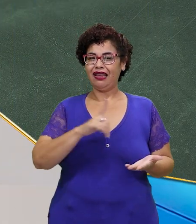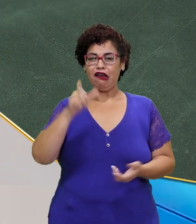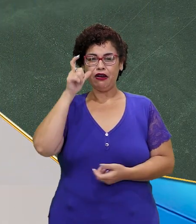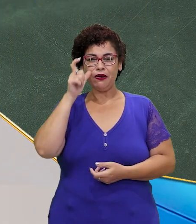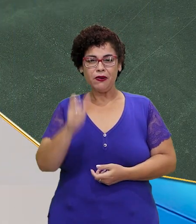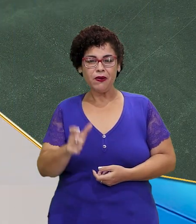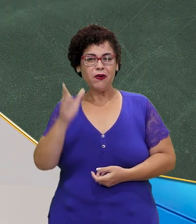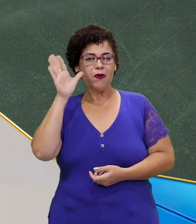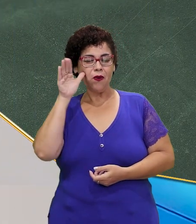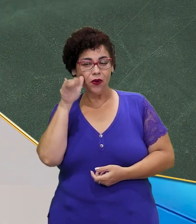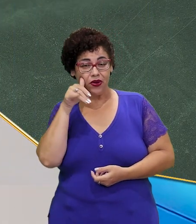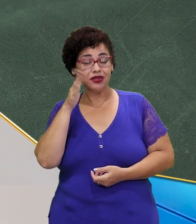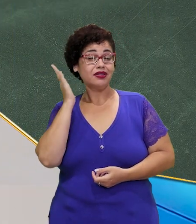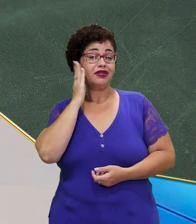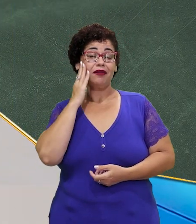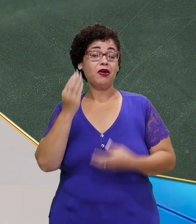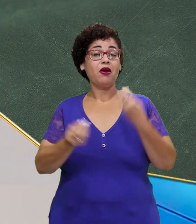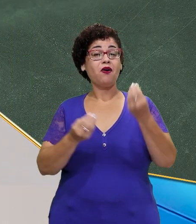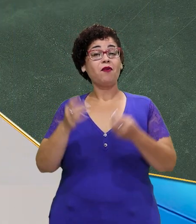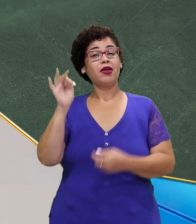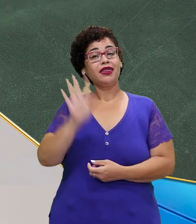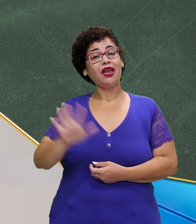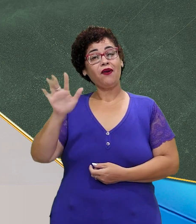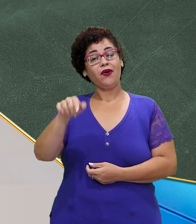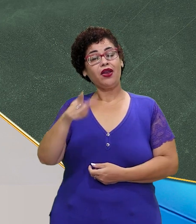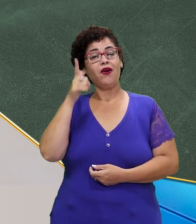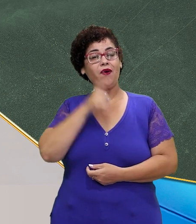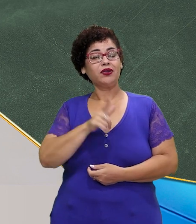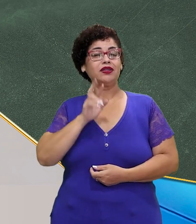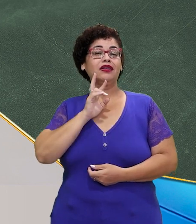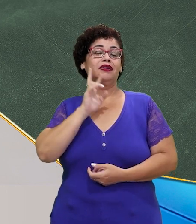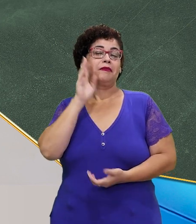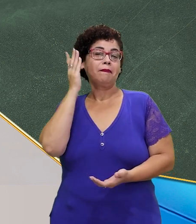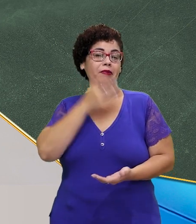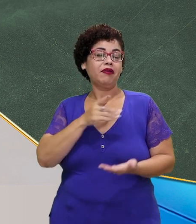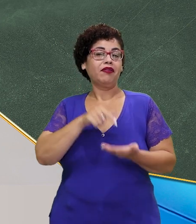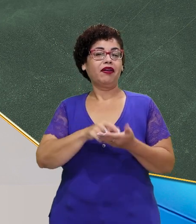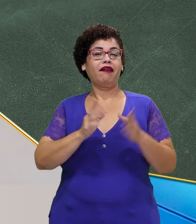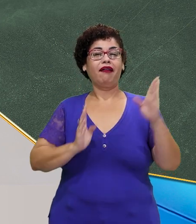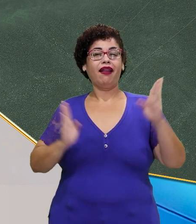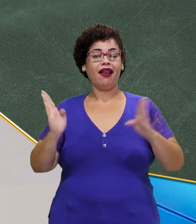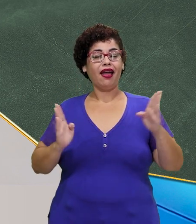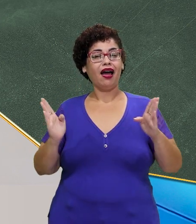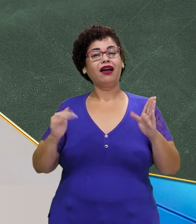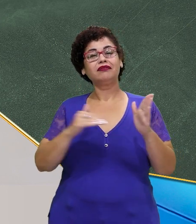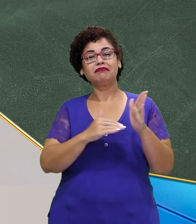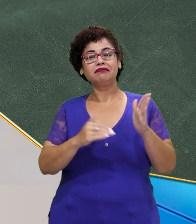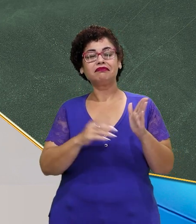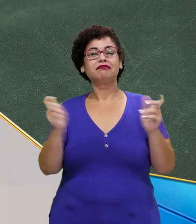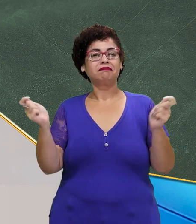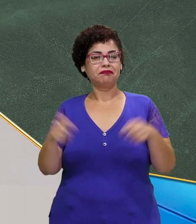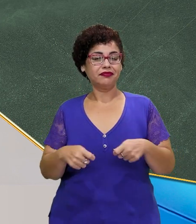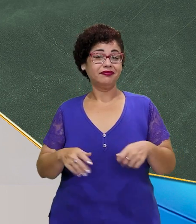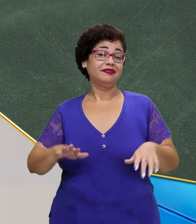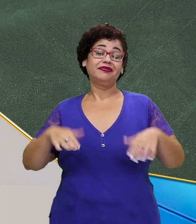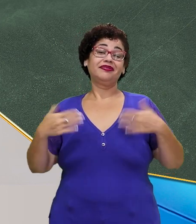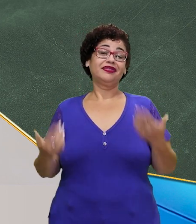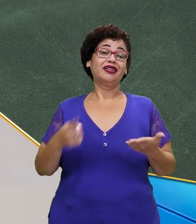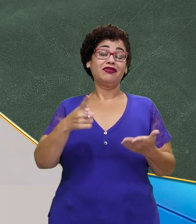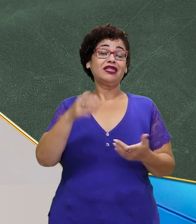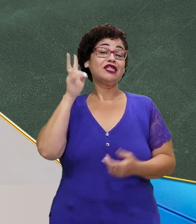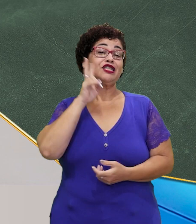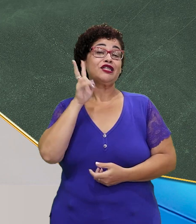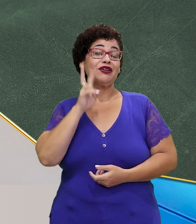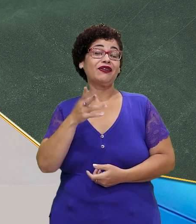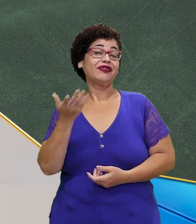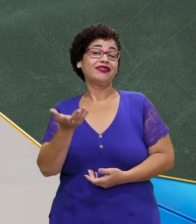teve curiosidade em saber como Pitágoras chegou a essa relação entre os lados do triângulo retângulo? Que tal um pouco